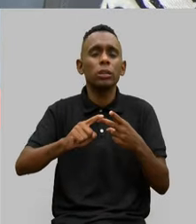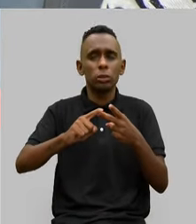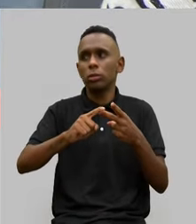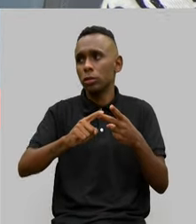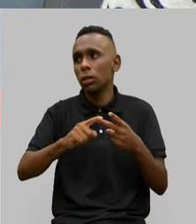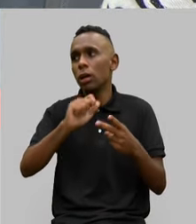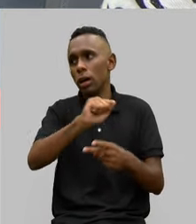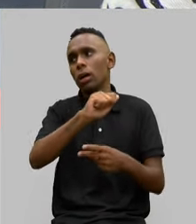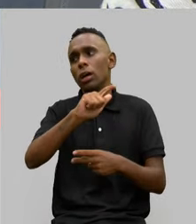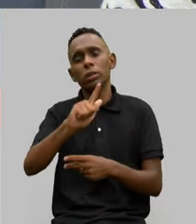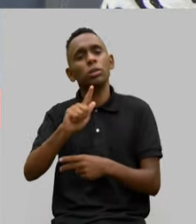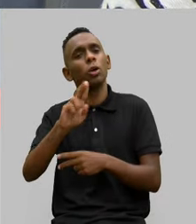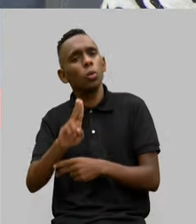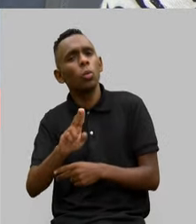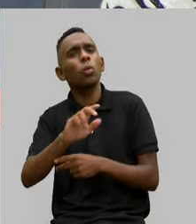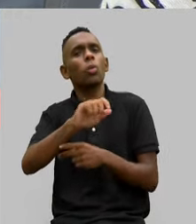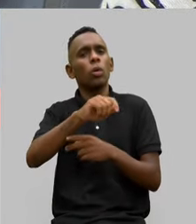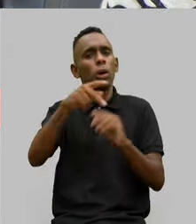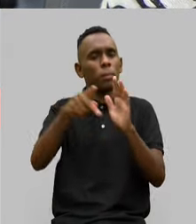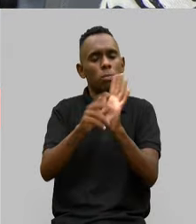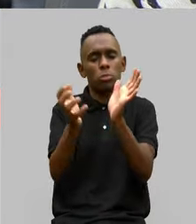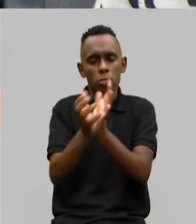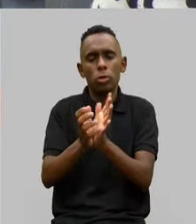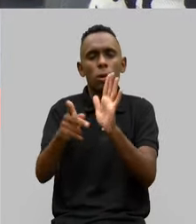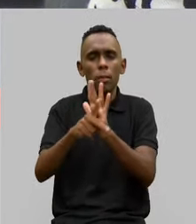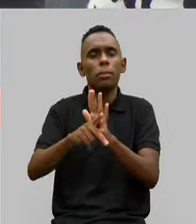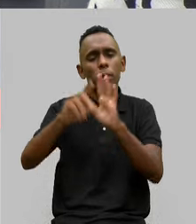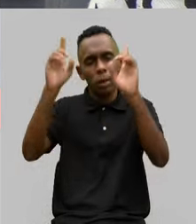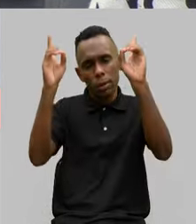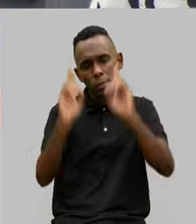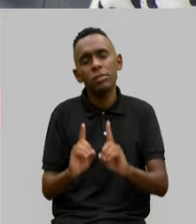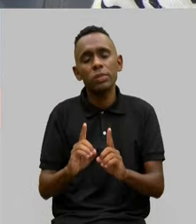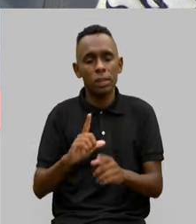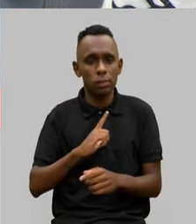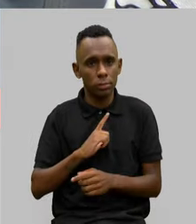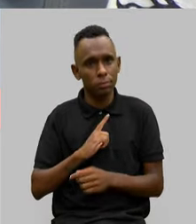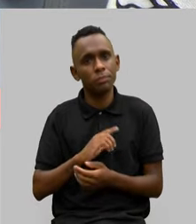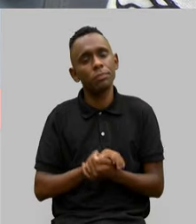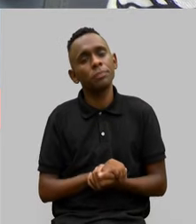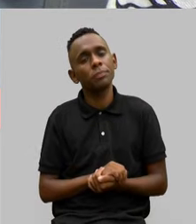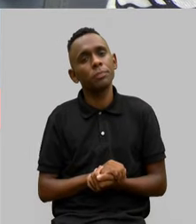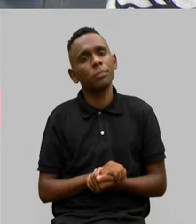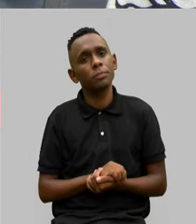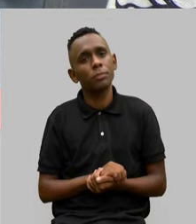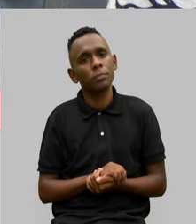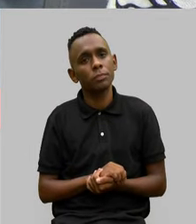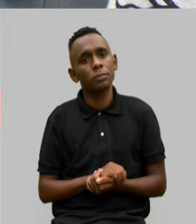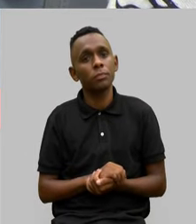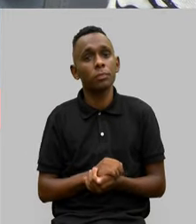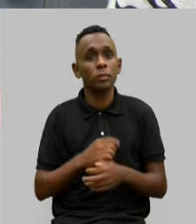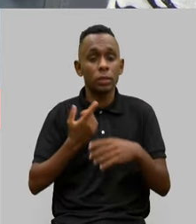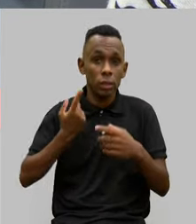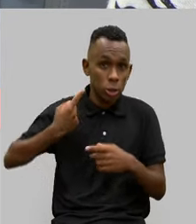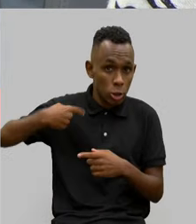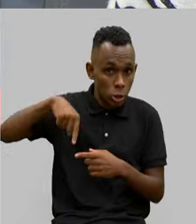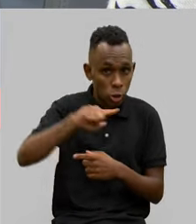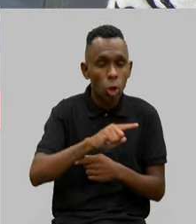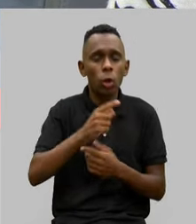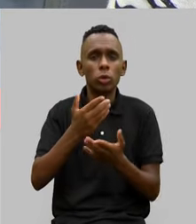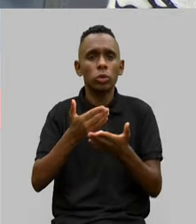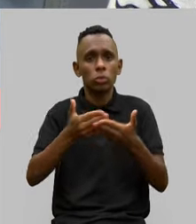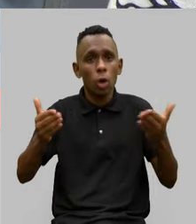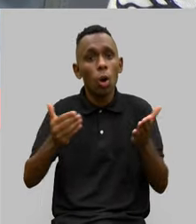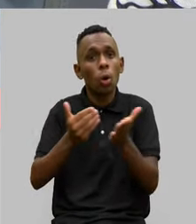Procuradoria da Fazenda Nacional Comissão da pessoa com deficiência da OAB eh a gente tá na eminência da entrada da